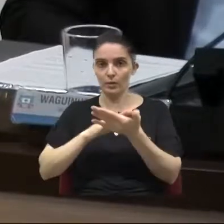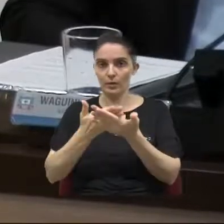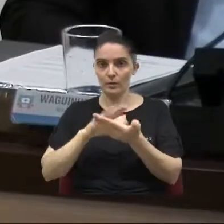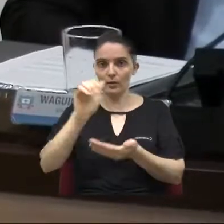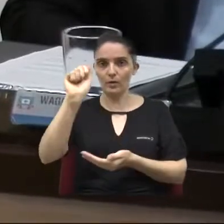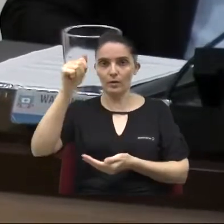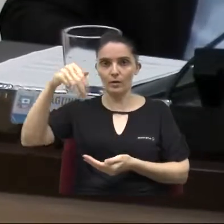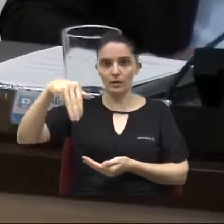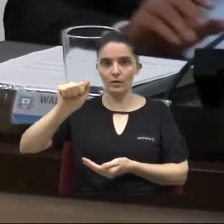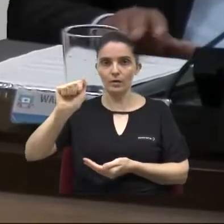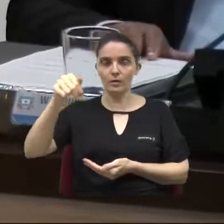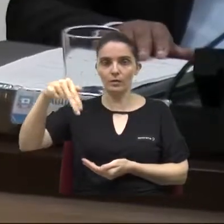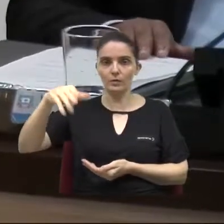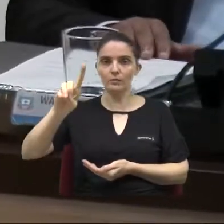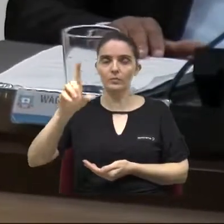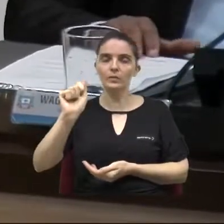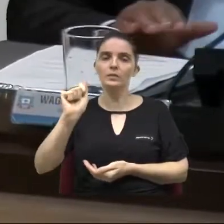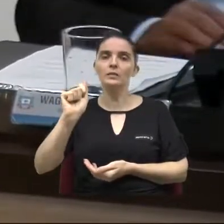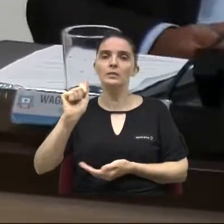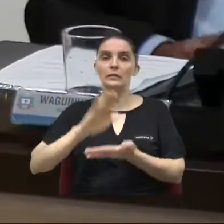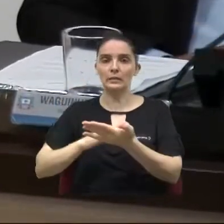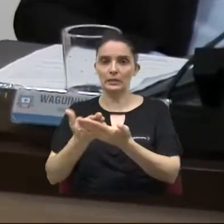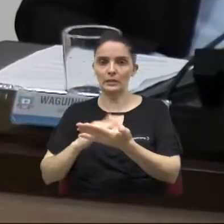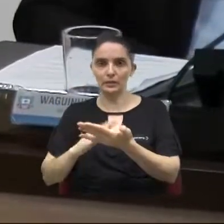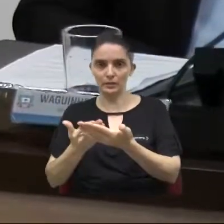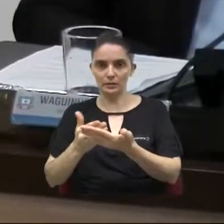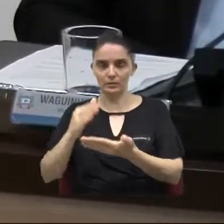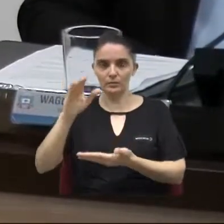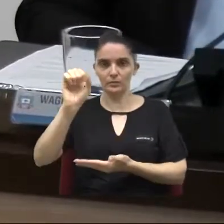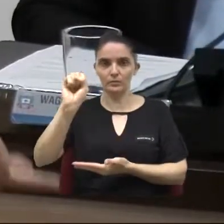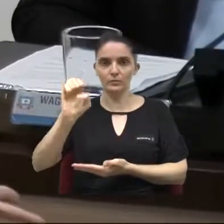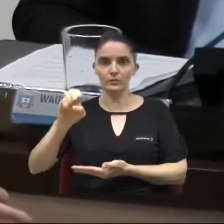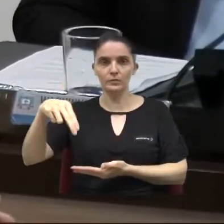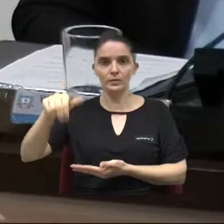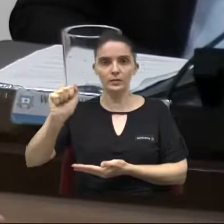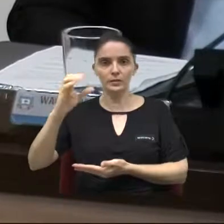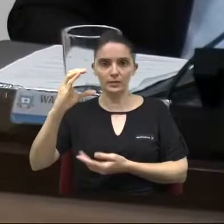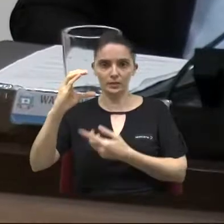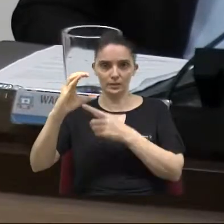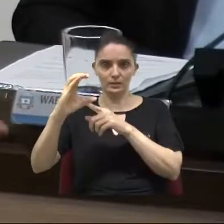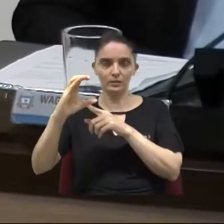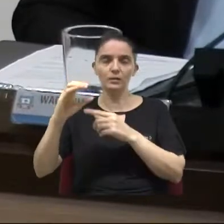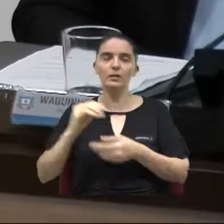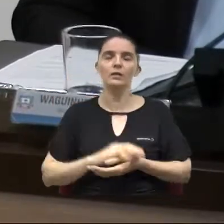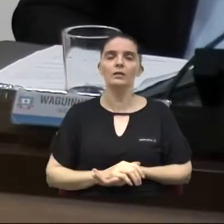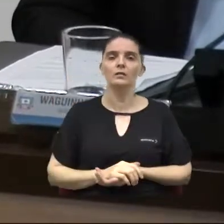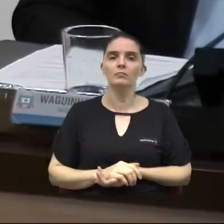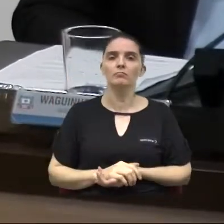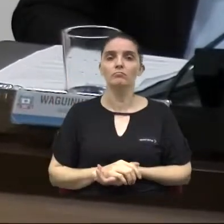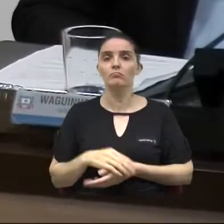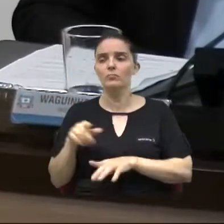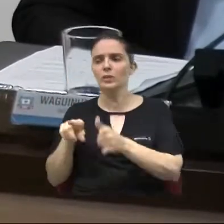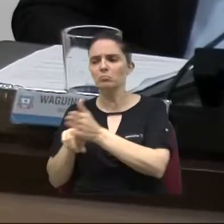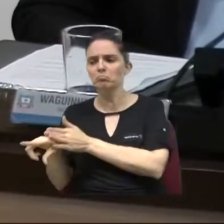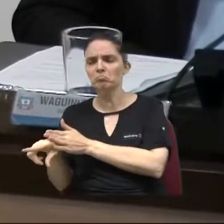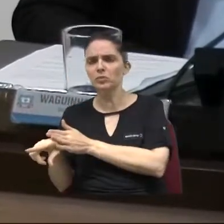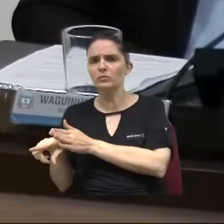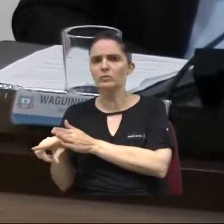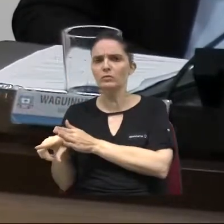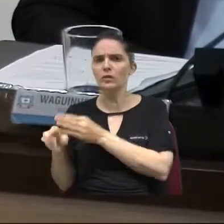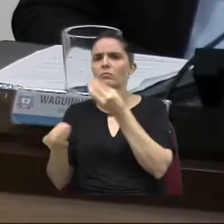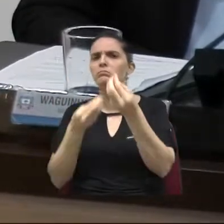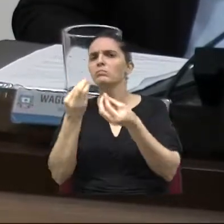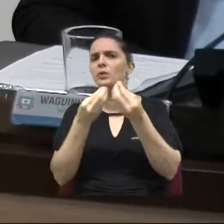que é intérprete do SENAC, inclusive, e ela fez a procura com relação a saber como que as